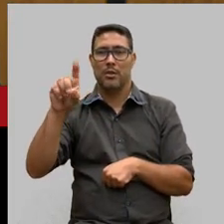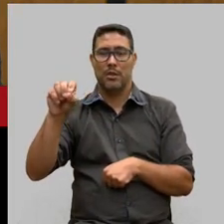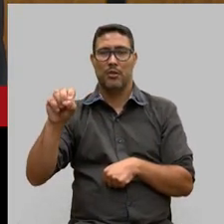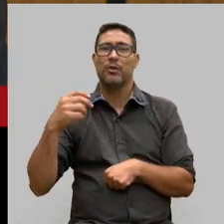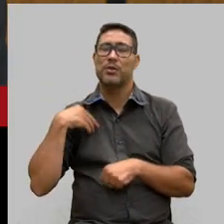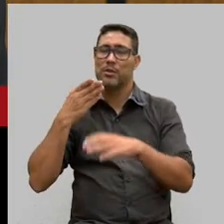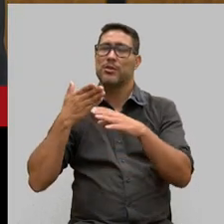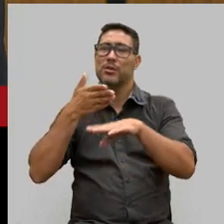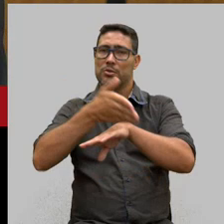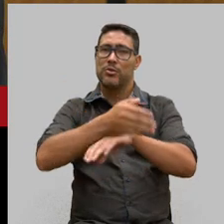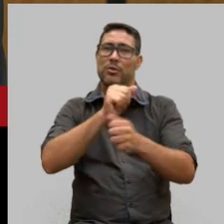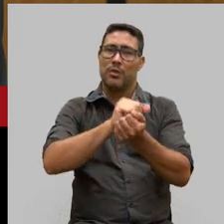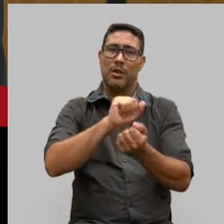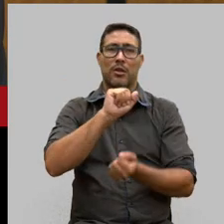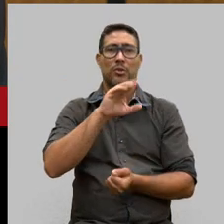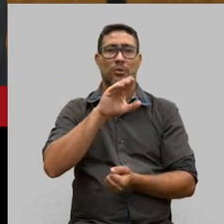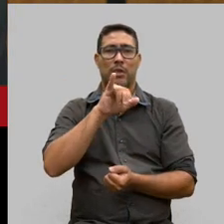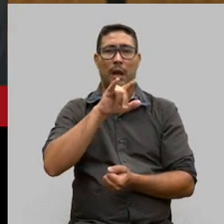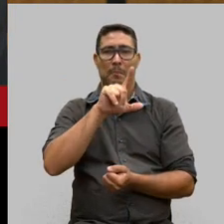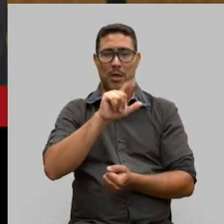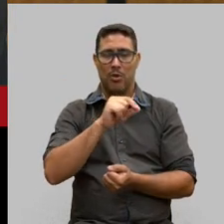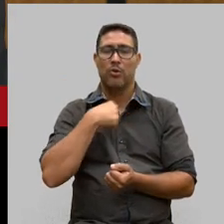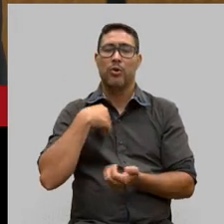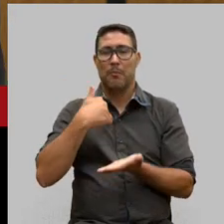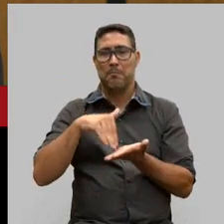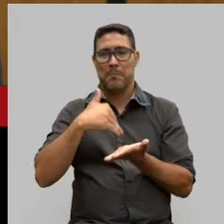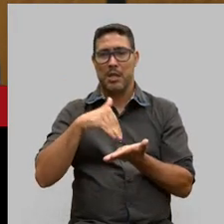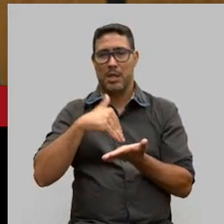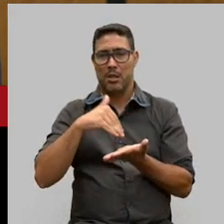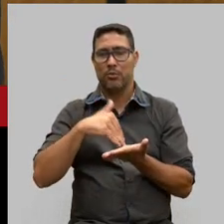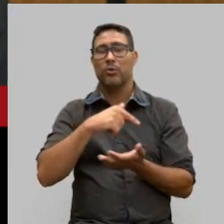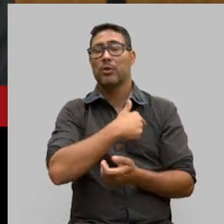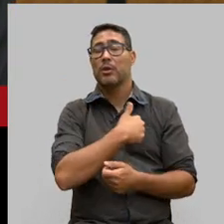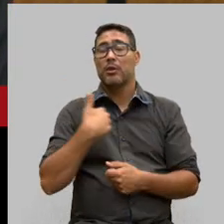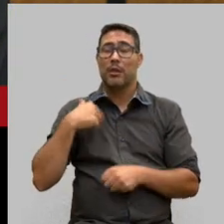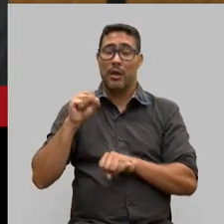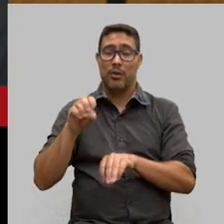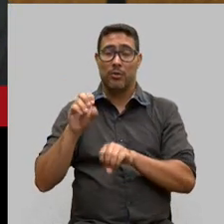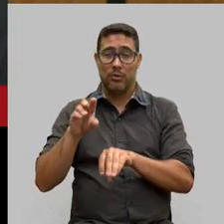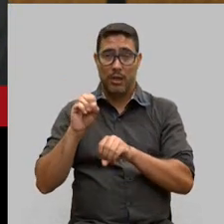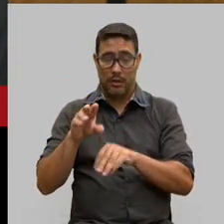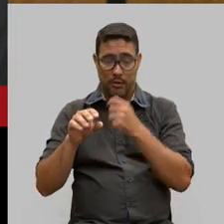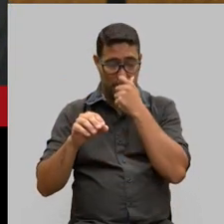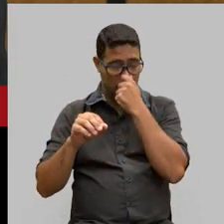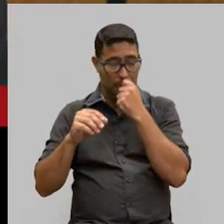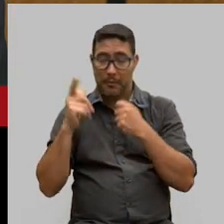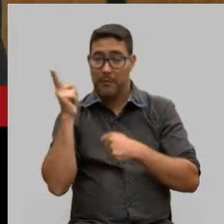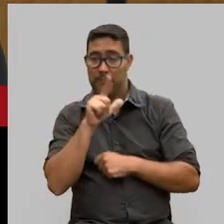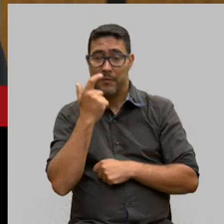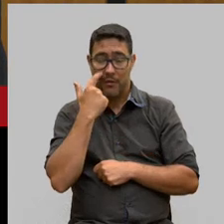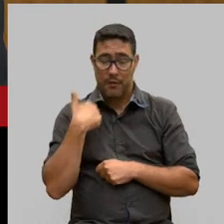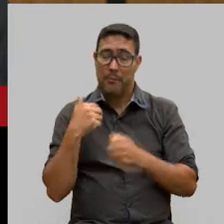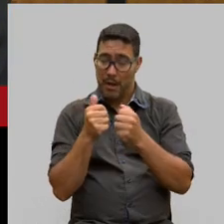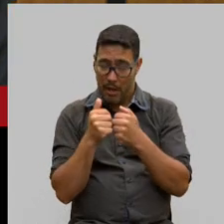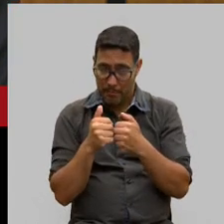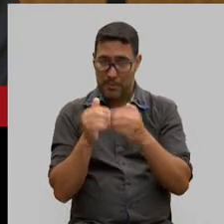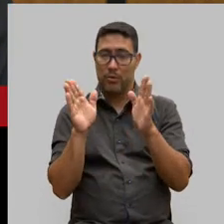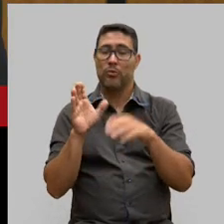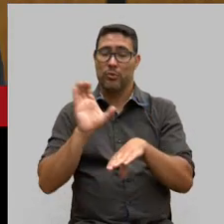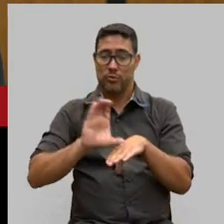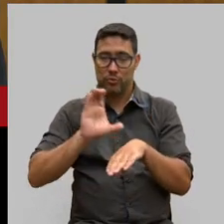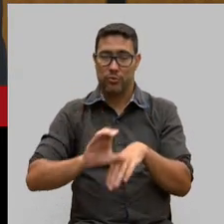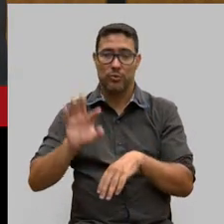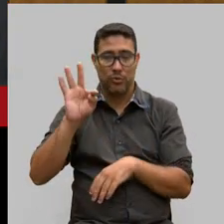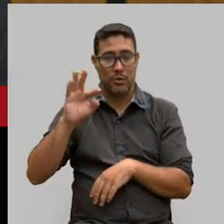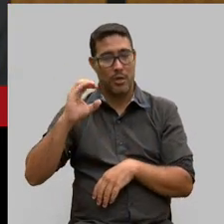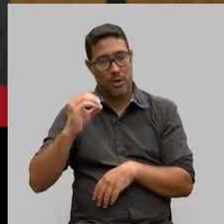Camilo né Eh ministro da educação para discutir essa locação de recursos para eh pessoal e abertura de cursos de terapia ocupacional no Brasil